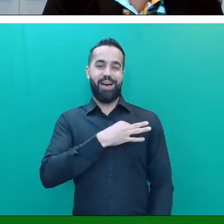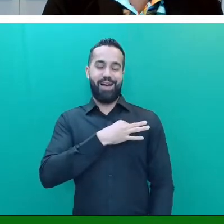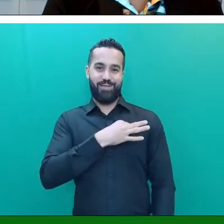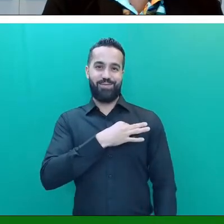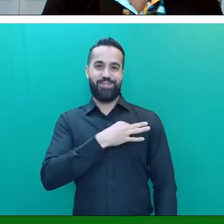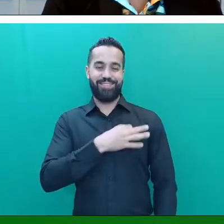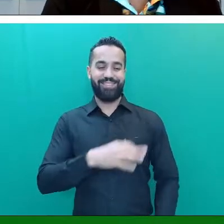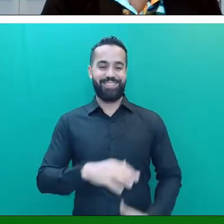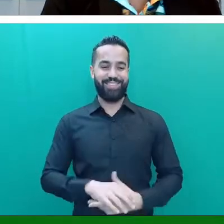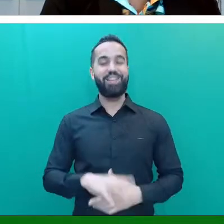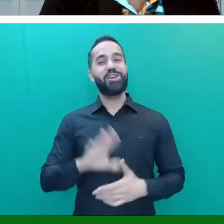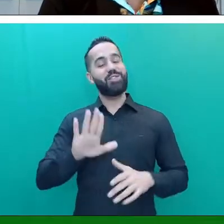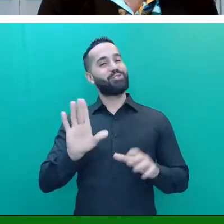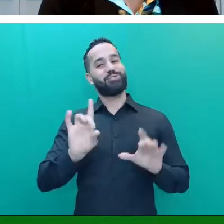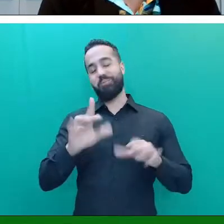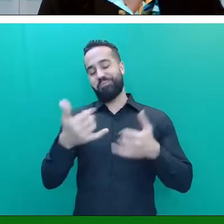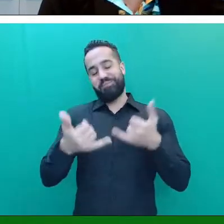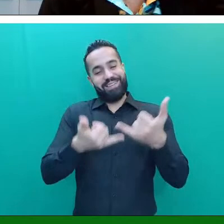Não, estou brincando.